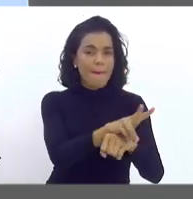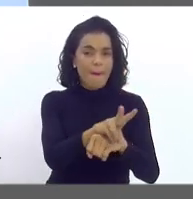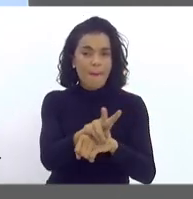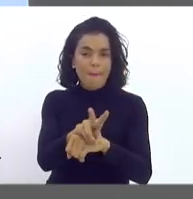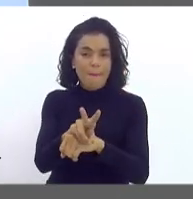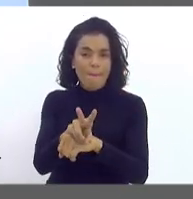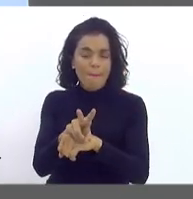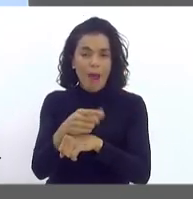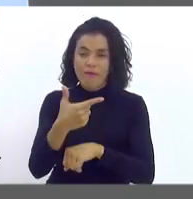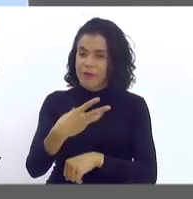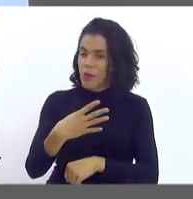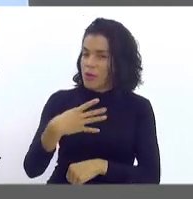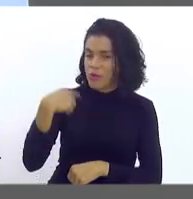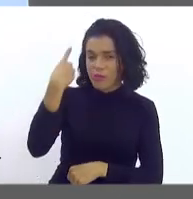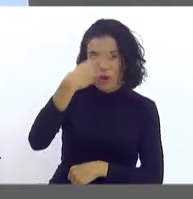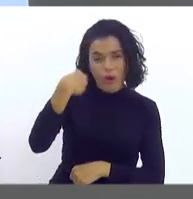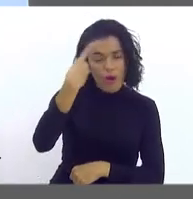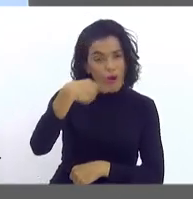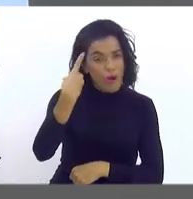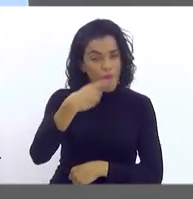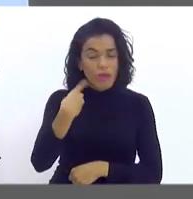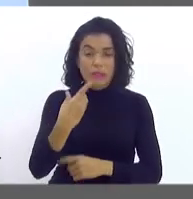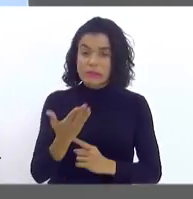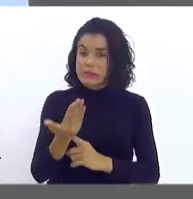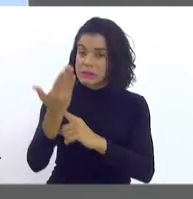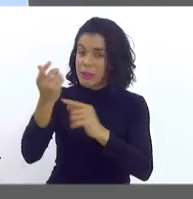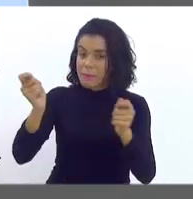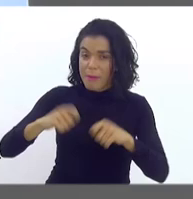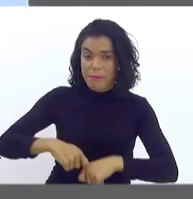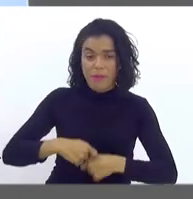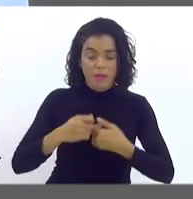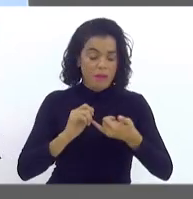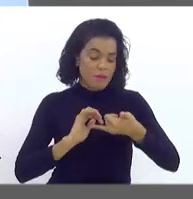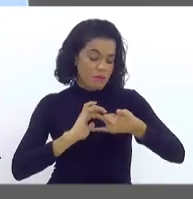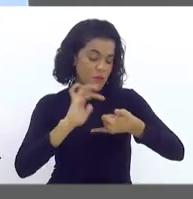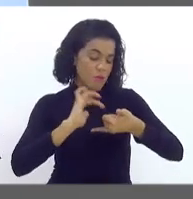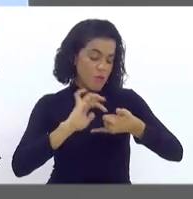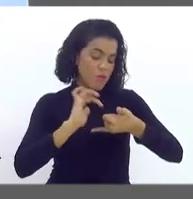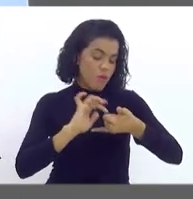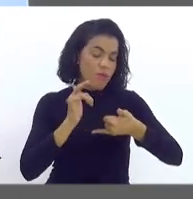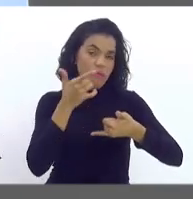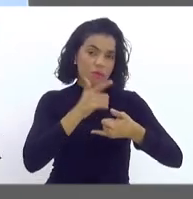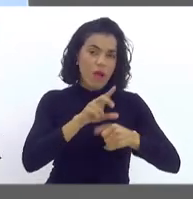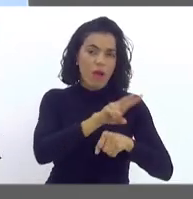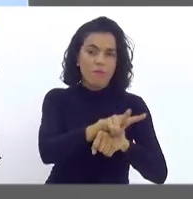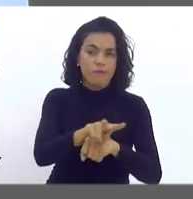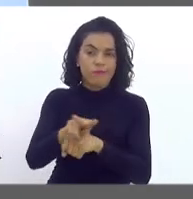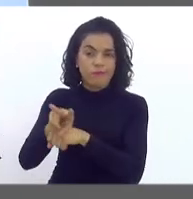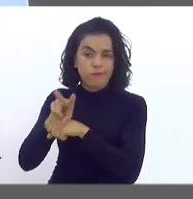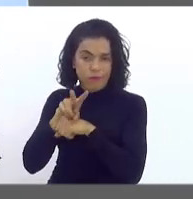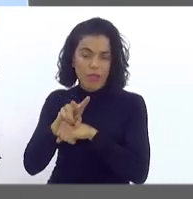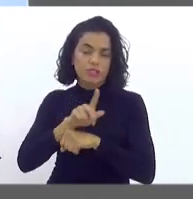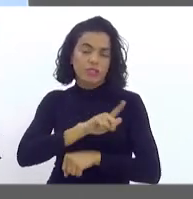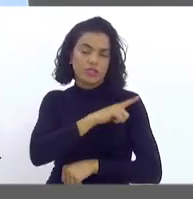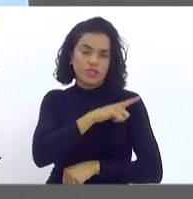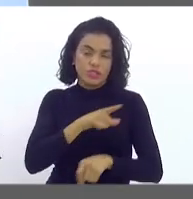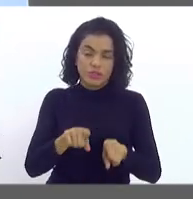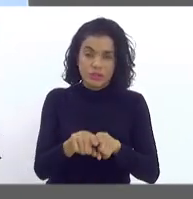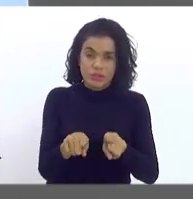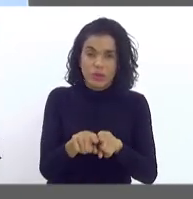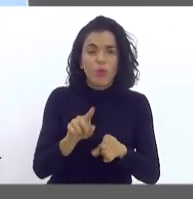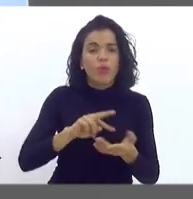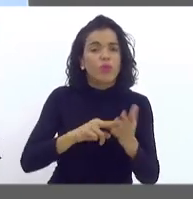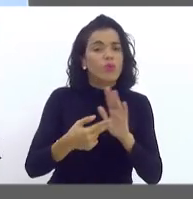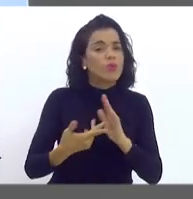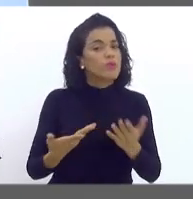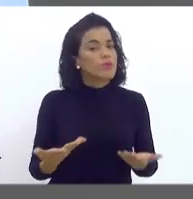por dia. Hoje, a tecnologia ela permite que, até através de um celular, se possa fazer o monitoramento da rede toda e toda a gestão. O que isso quer